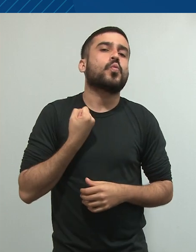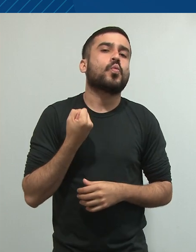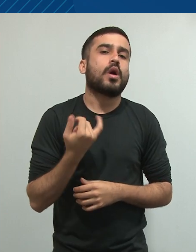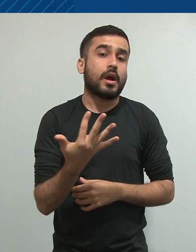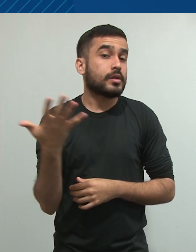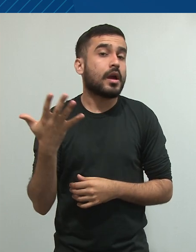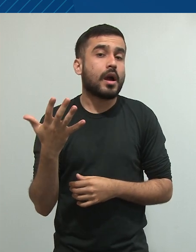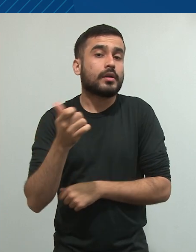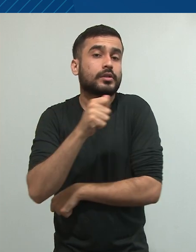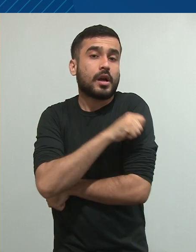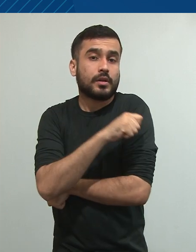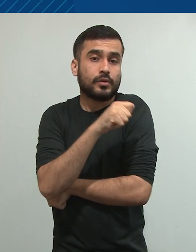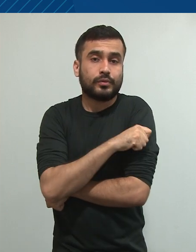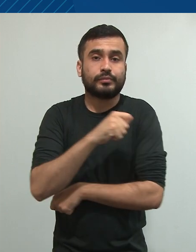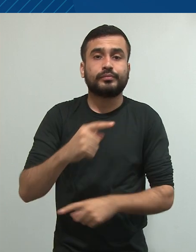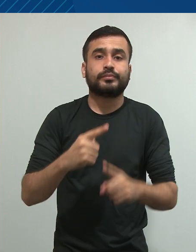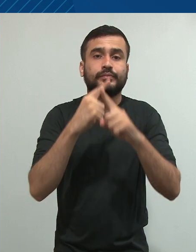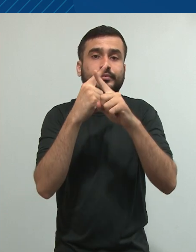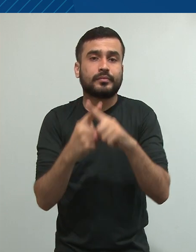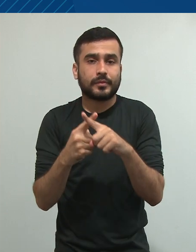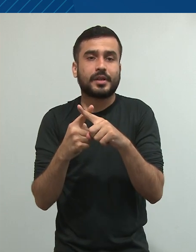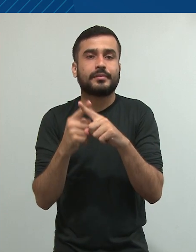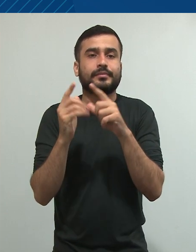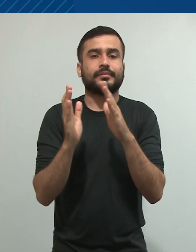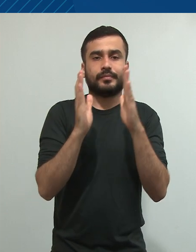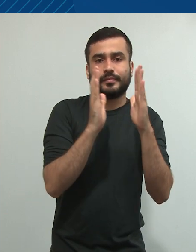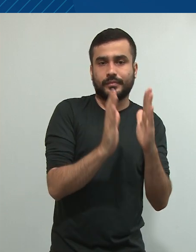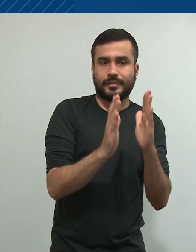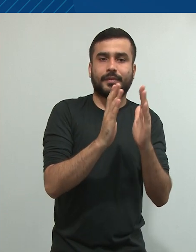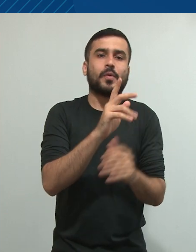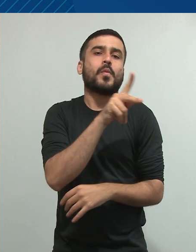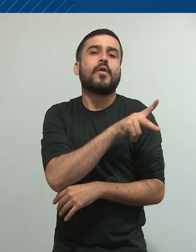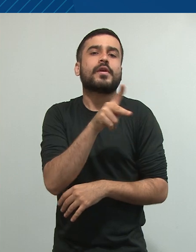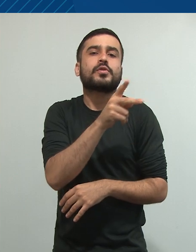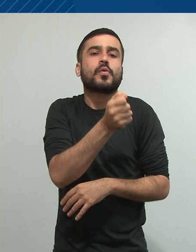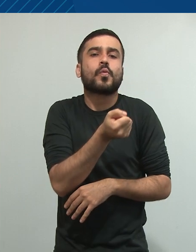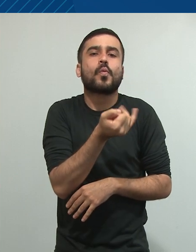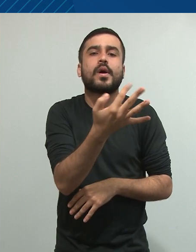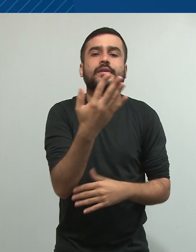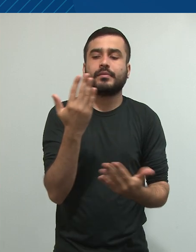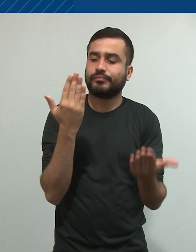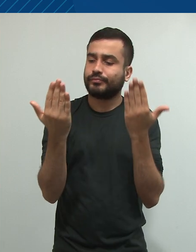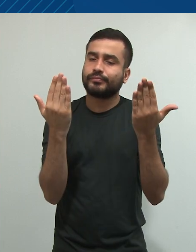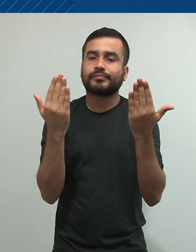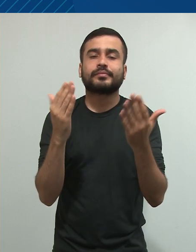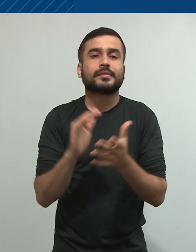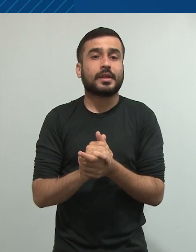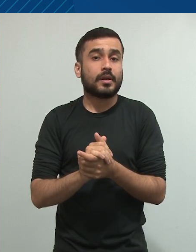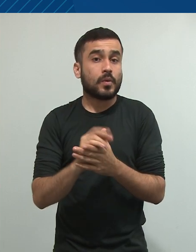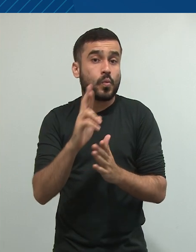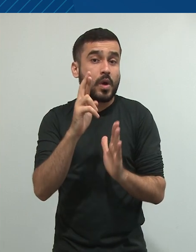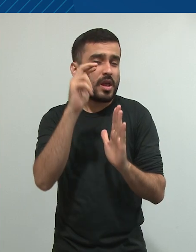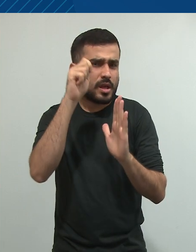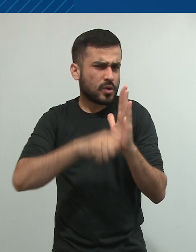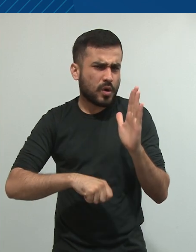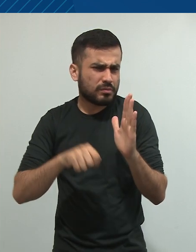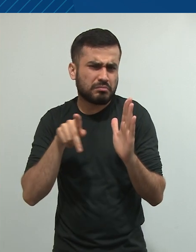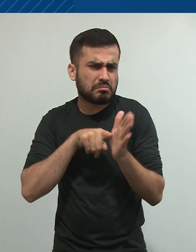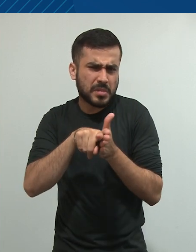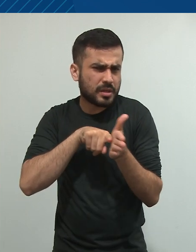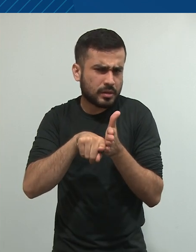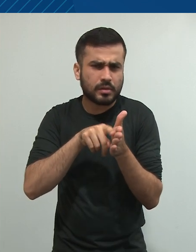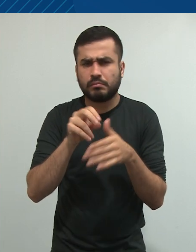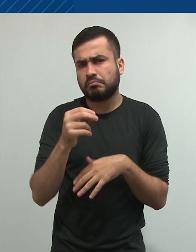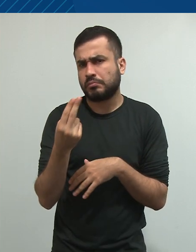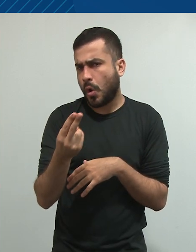alunos versus o aluno de professores, dentro da escola onde eu fui realizar esse estágio. Eu estou pensando aqui no relatório de pesquisa, né? Ou o